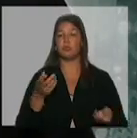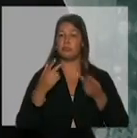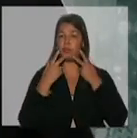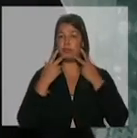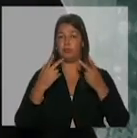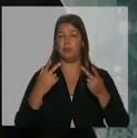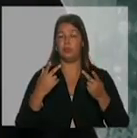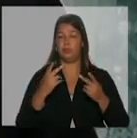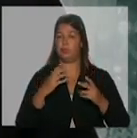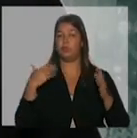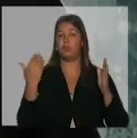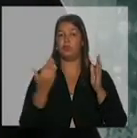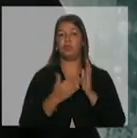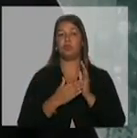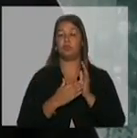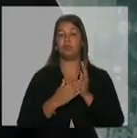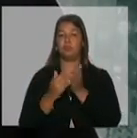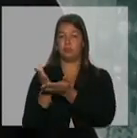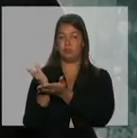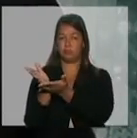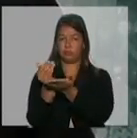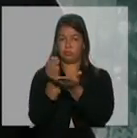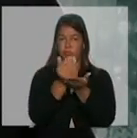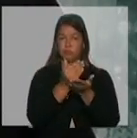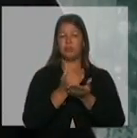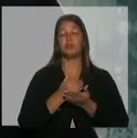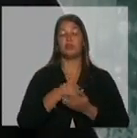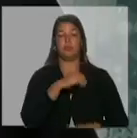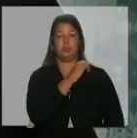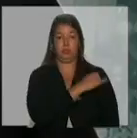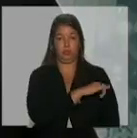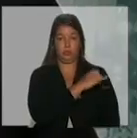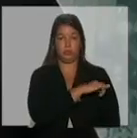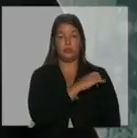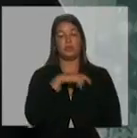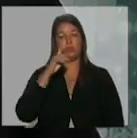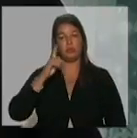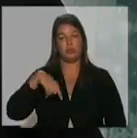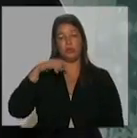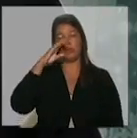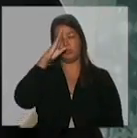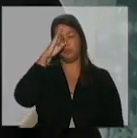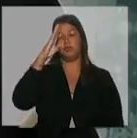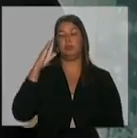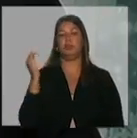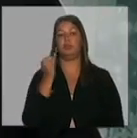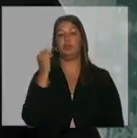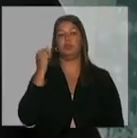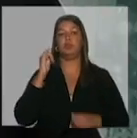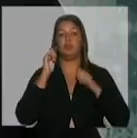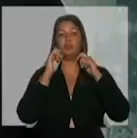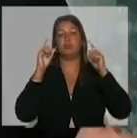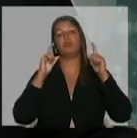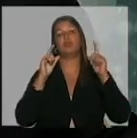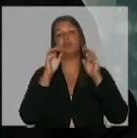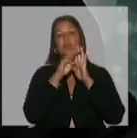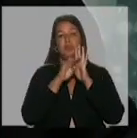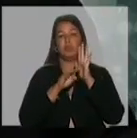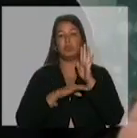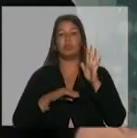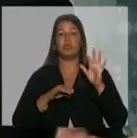Fernanda, em relação a toda a parte de arrecadação do Rio de Janeiro, é importante a gente ressaltar e